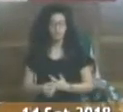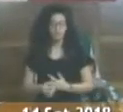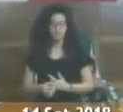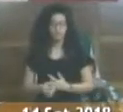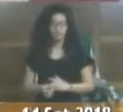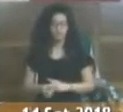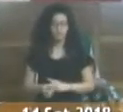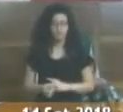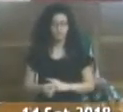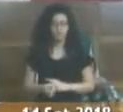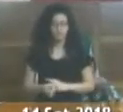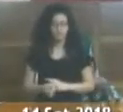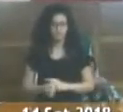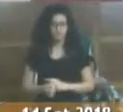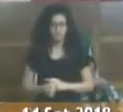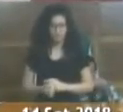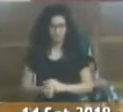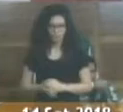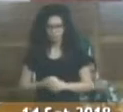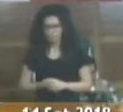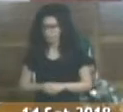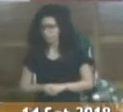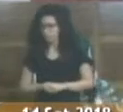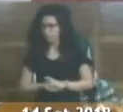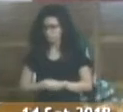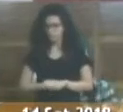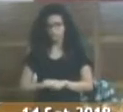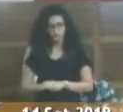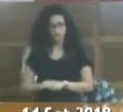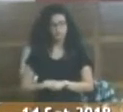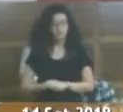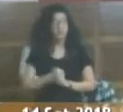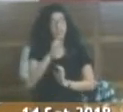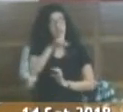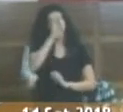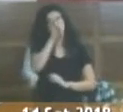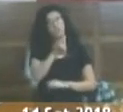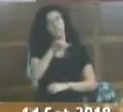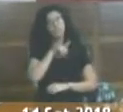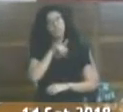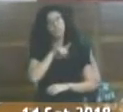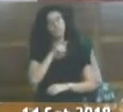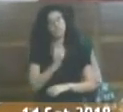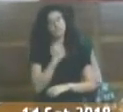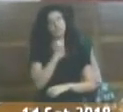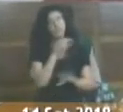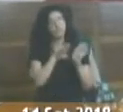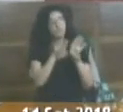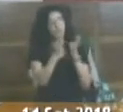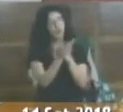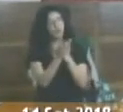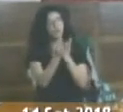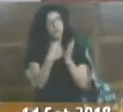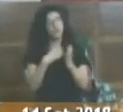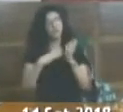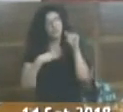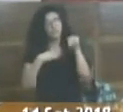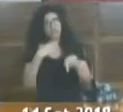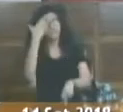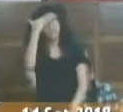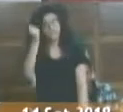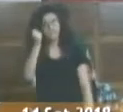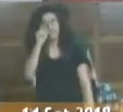fomos informados em relação a esses empreendimentos. Isso é um direito que a gente tem, importante que as comunidades presentes aqui saibam